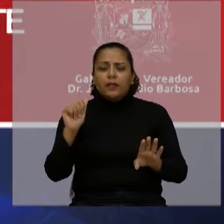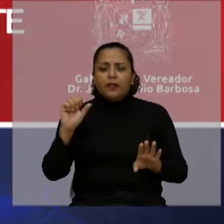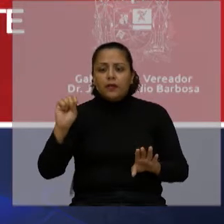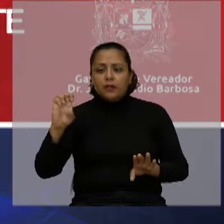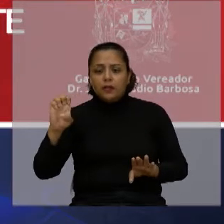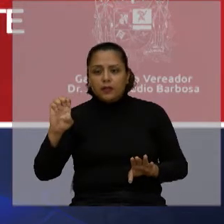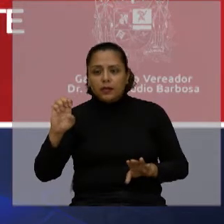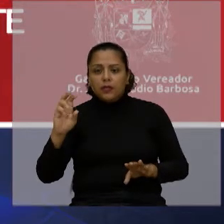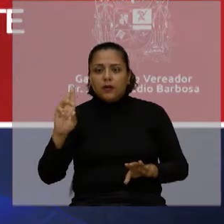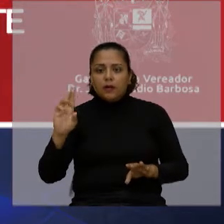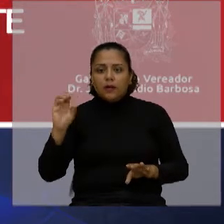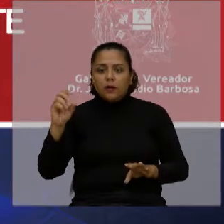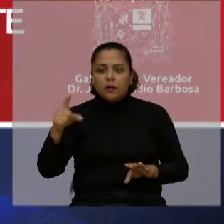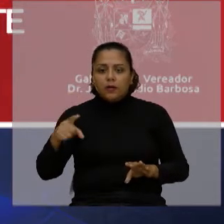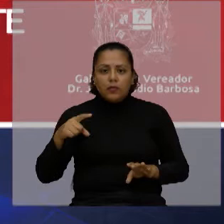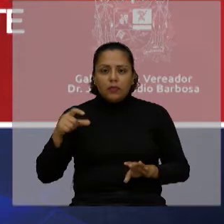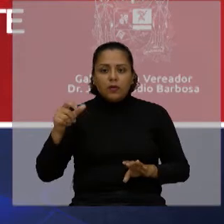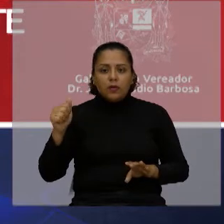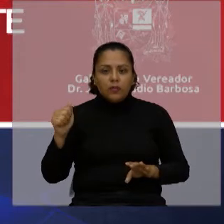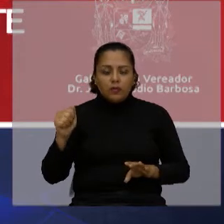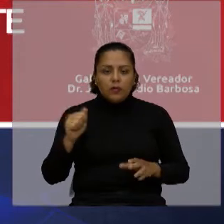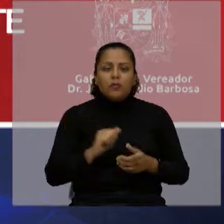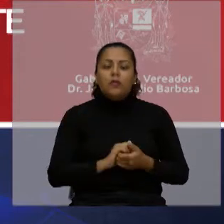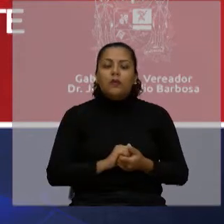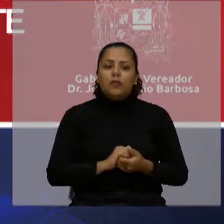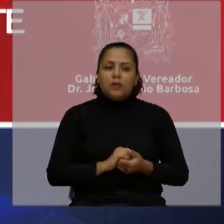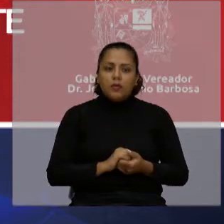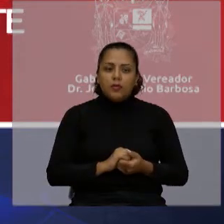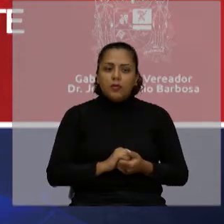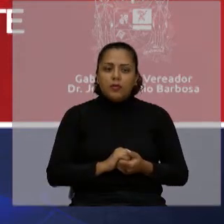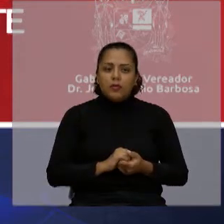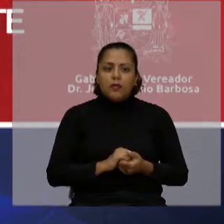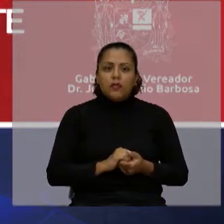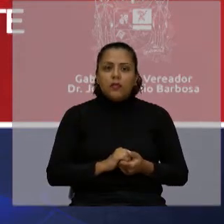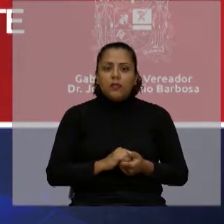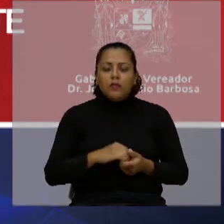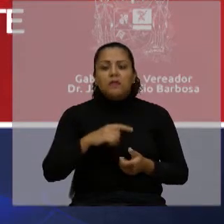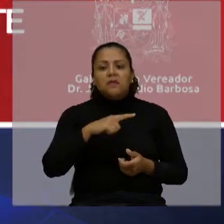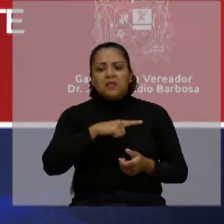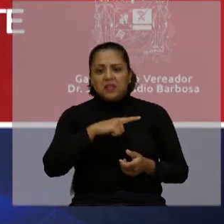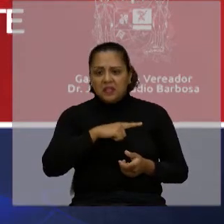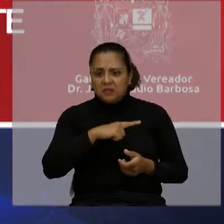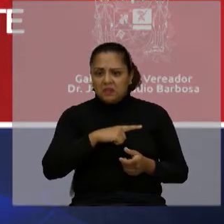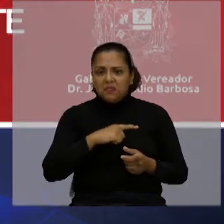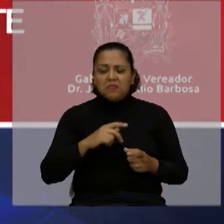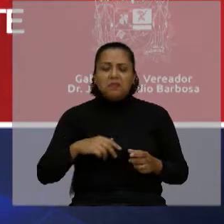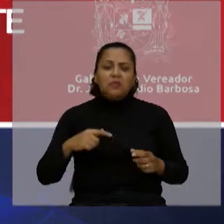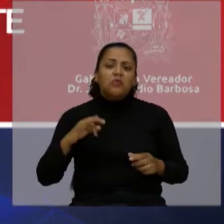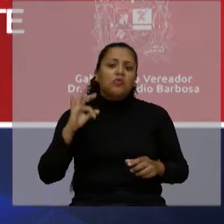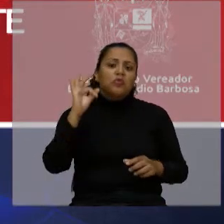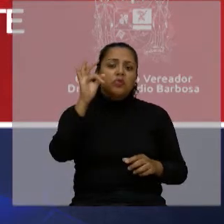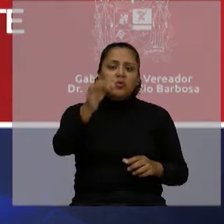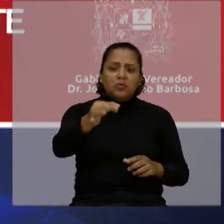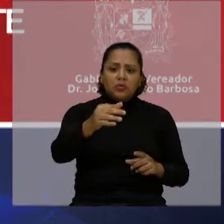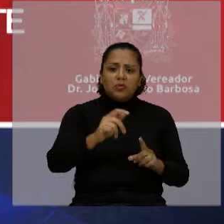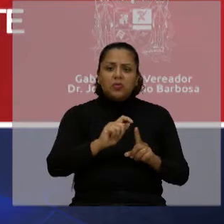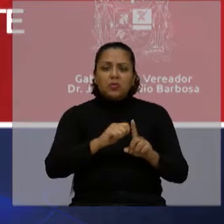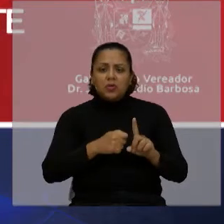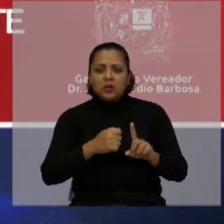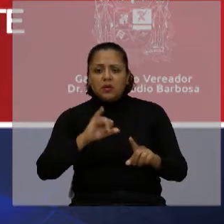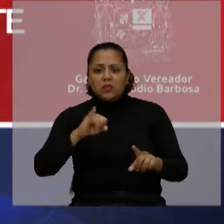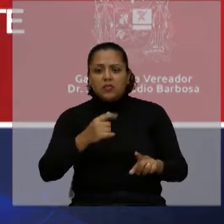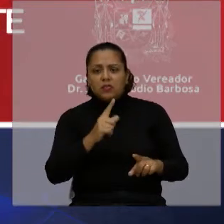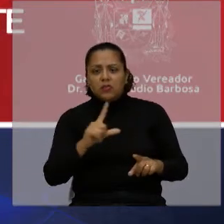onda, provavelmente em junho ou julho, vai ser mais mortífera que a segunda e que vem aí a variante da